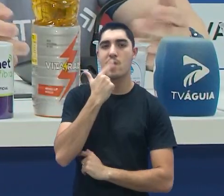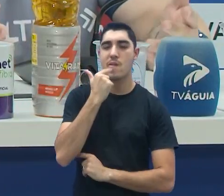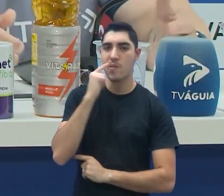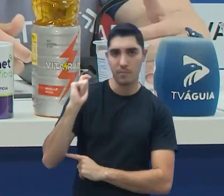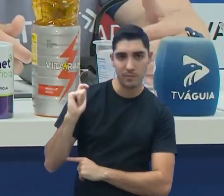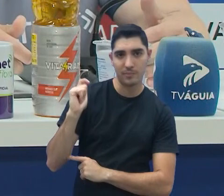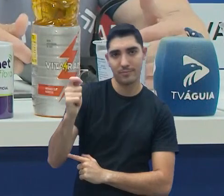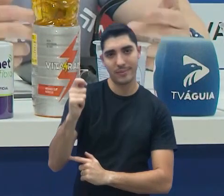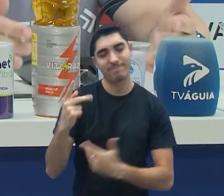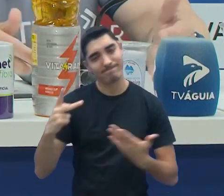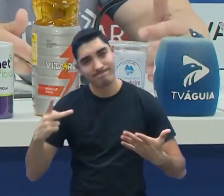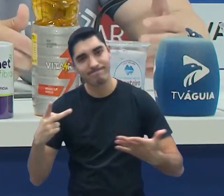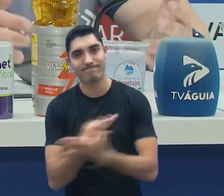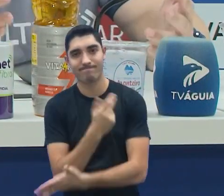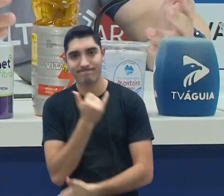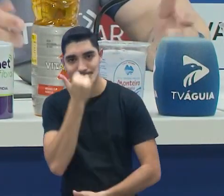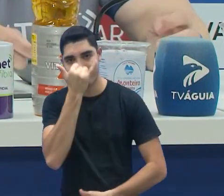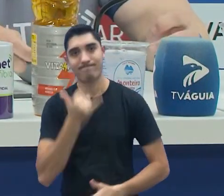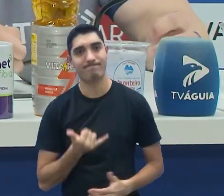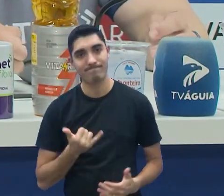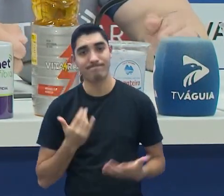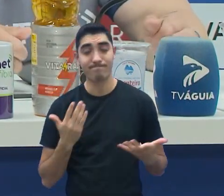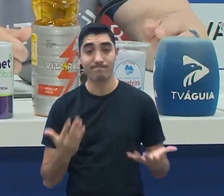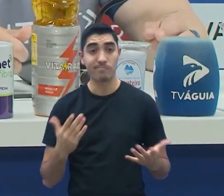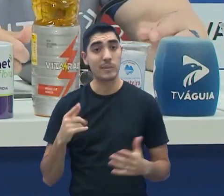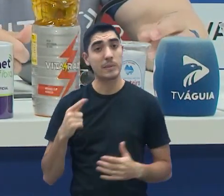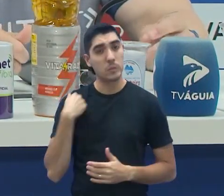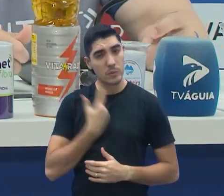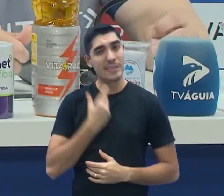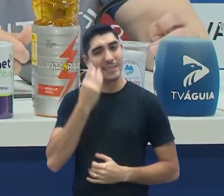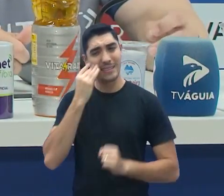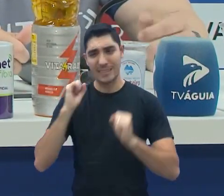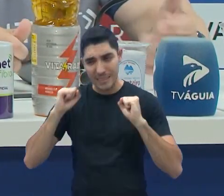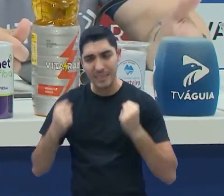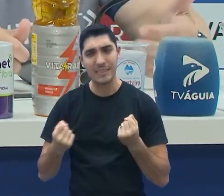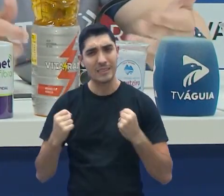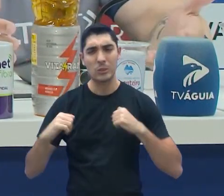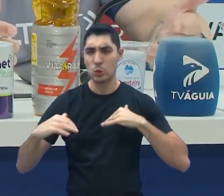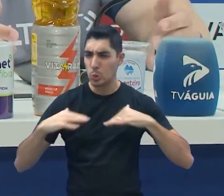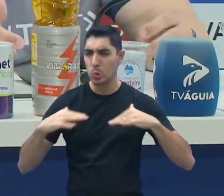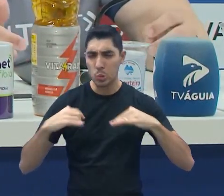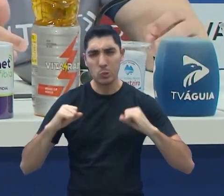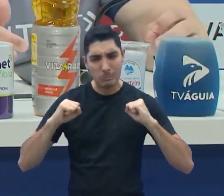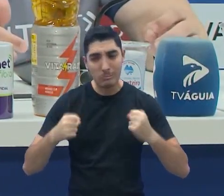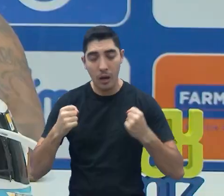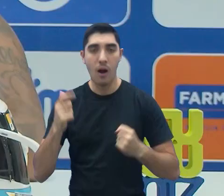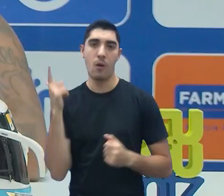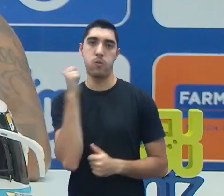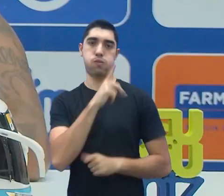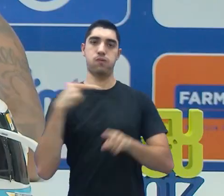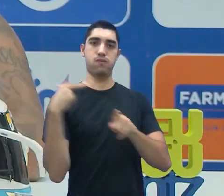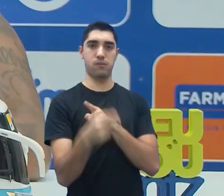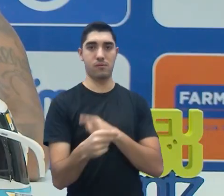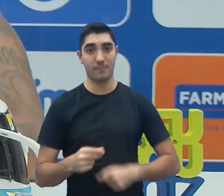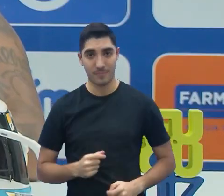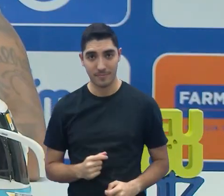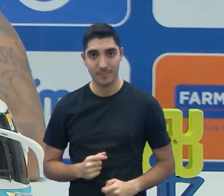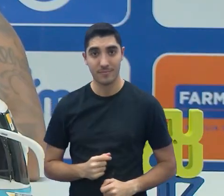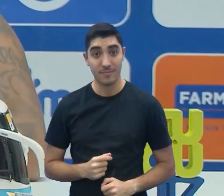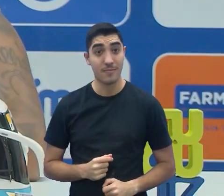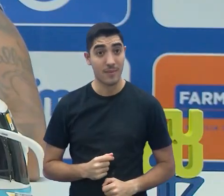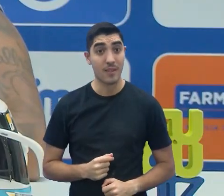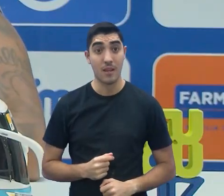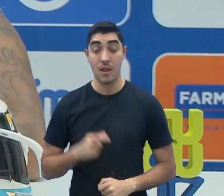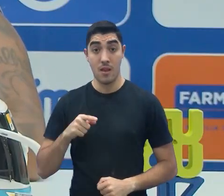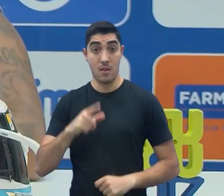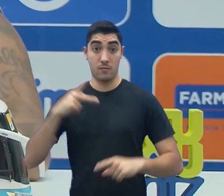em se defender bem, todos correram por todos ali. E a gente fica muito feliz com a primeira vitória, principalmente na nossa casa. Cara, vitória imensa pra gente,